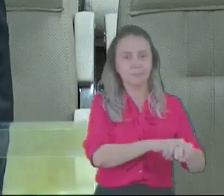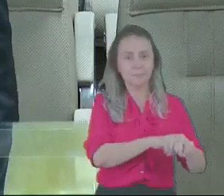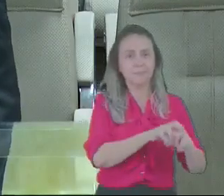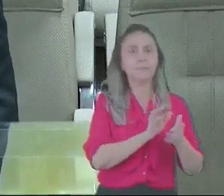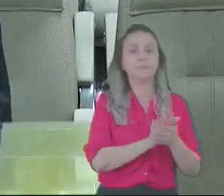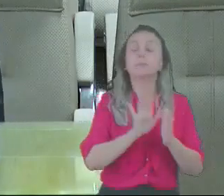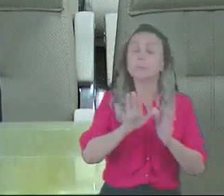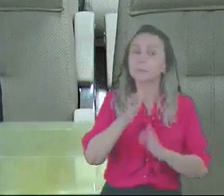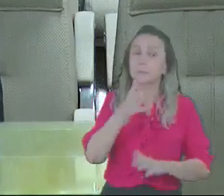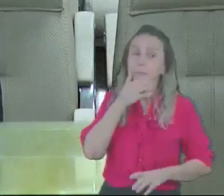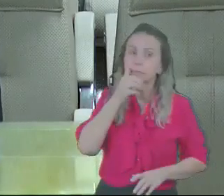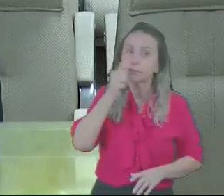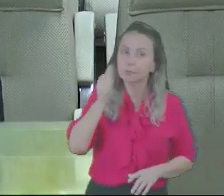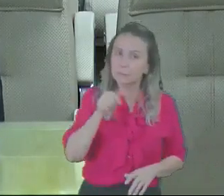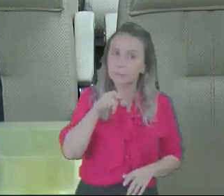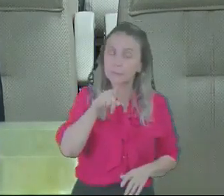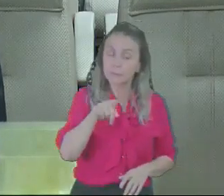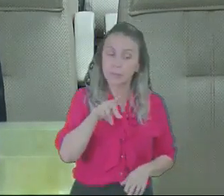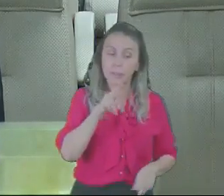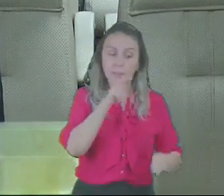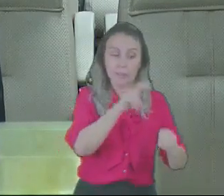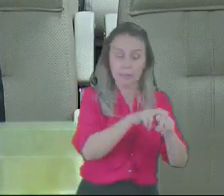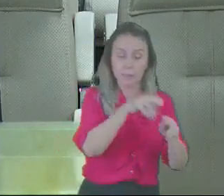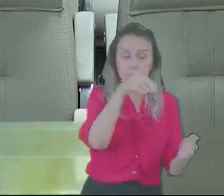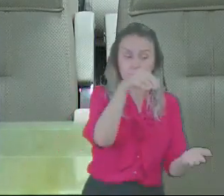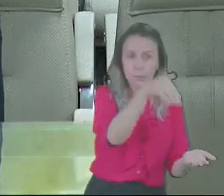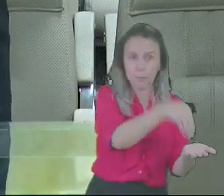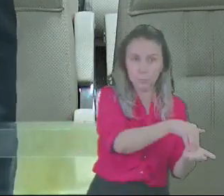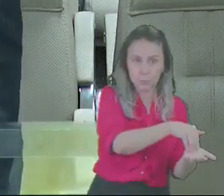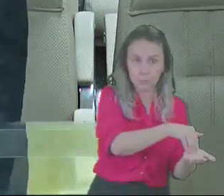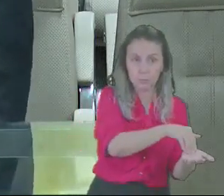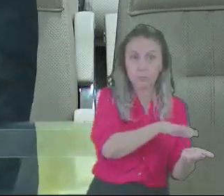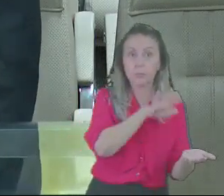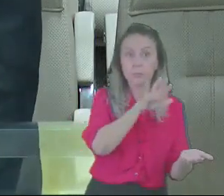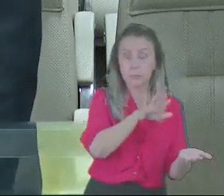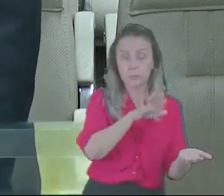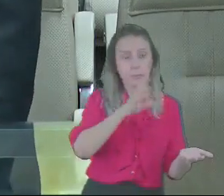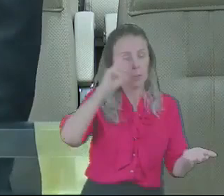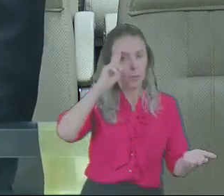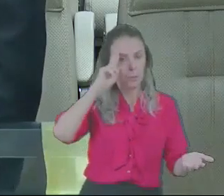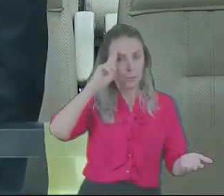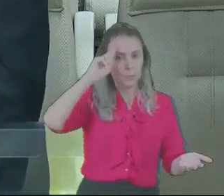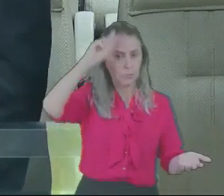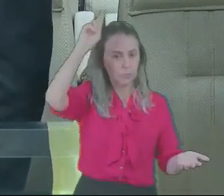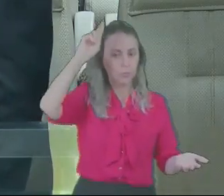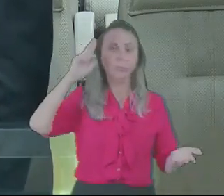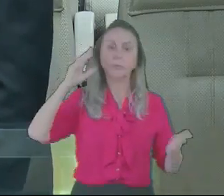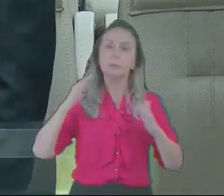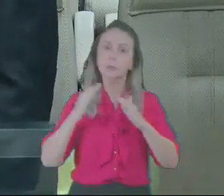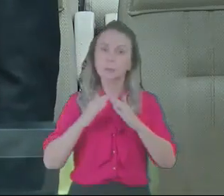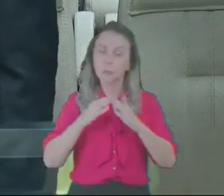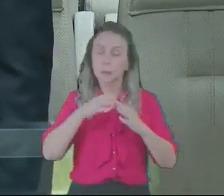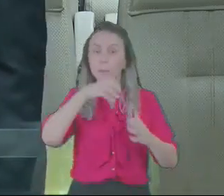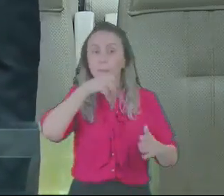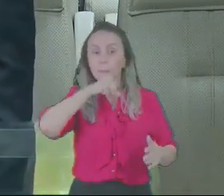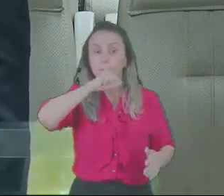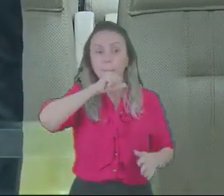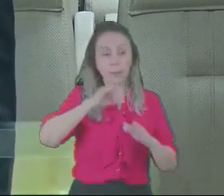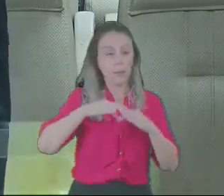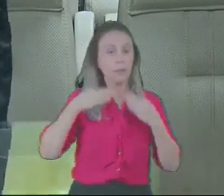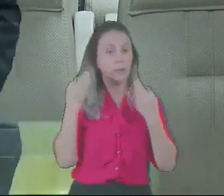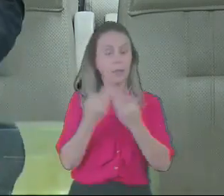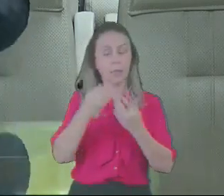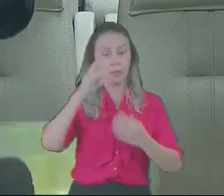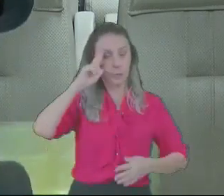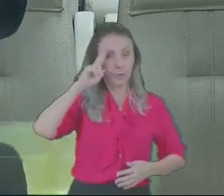melhor é sentar-se no último assento e quando o mestre da de Família o pai de família